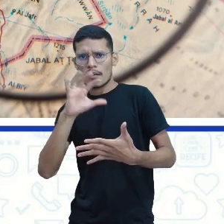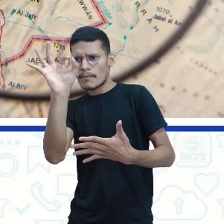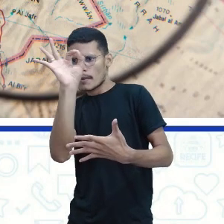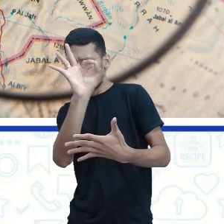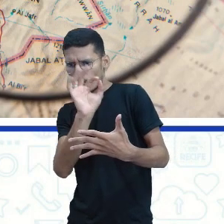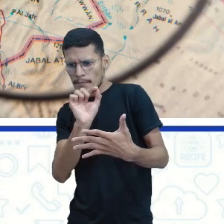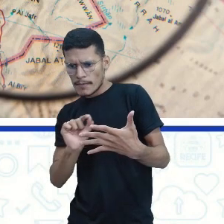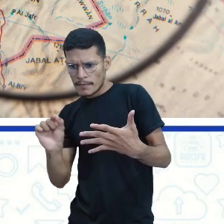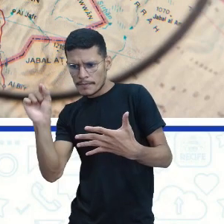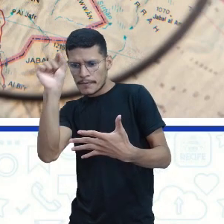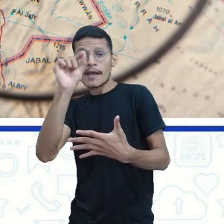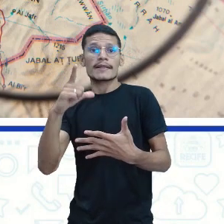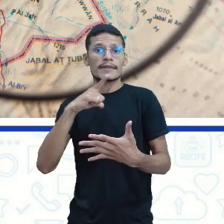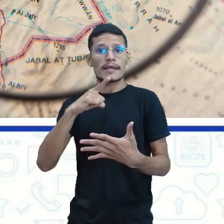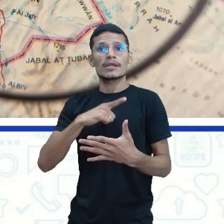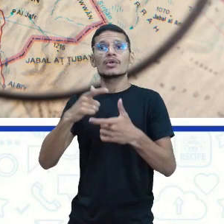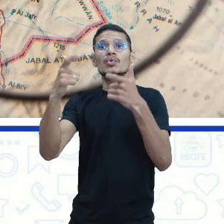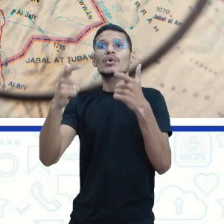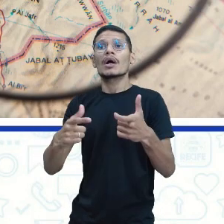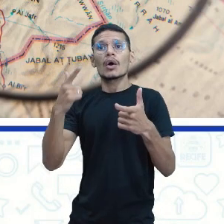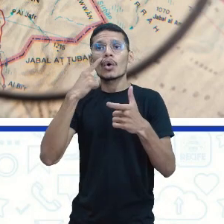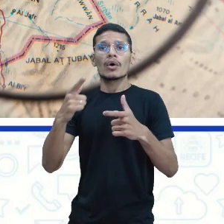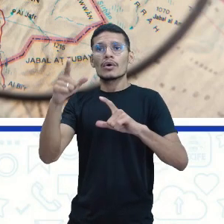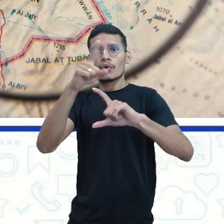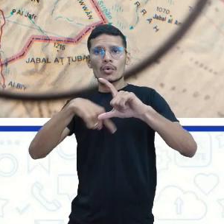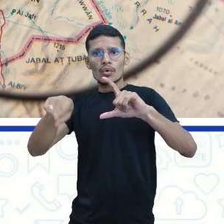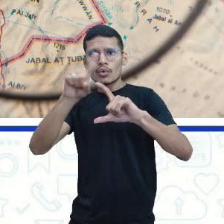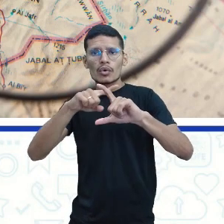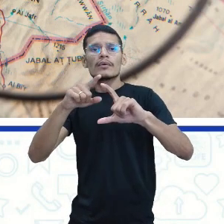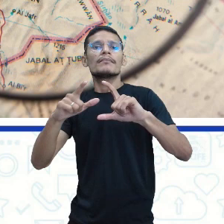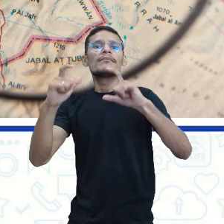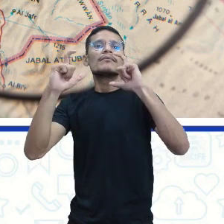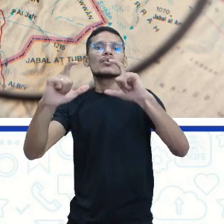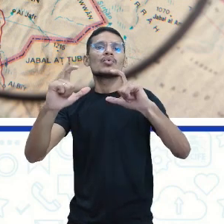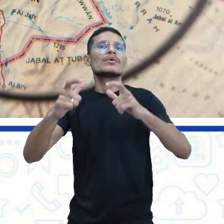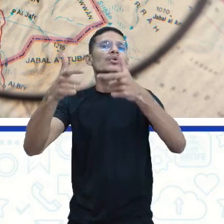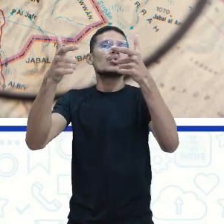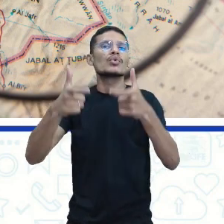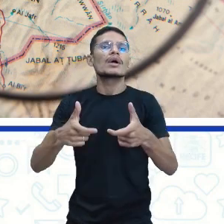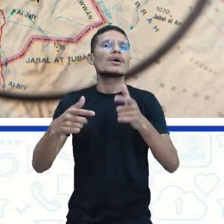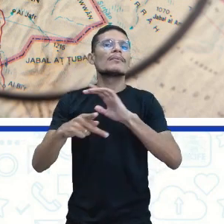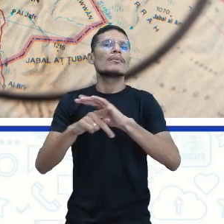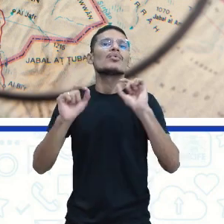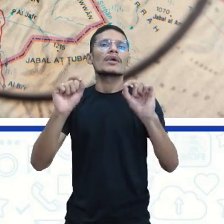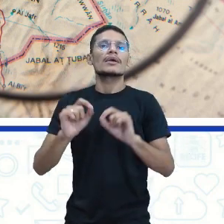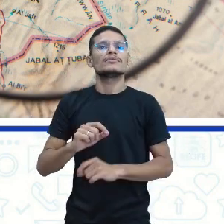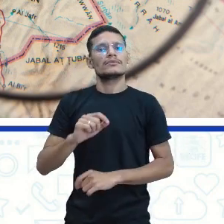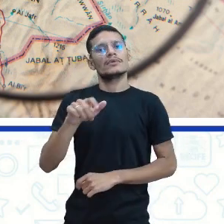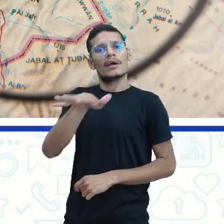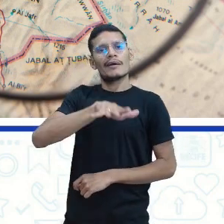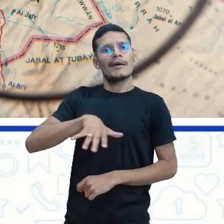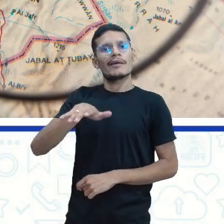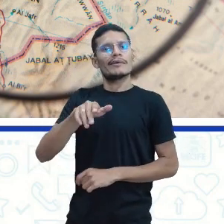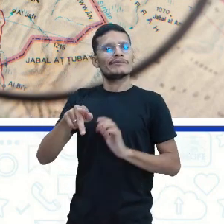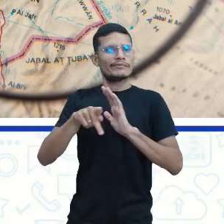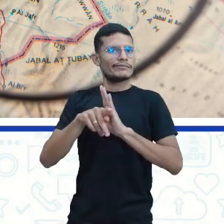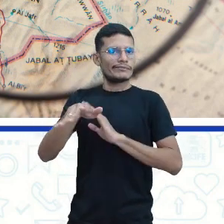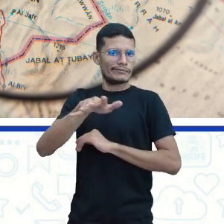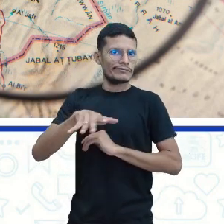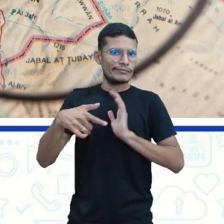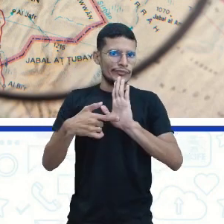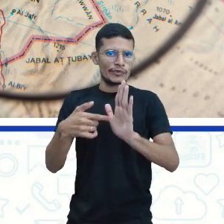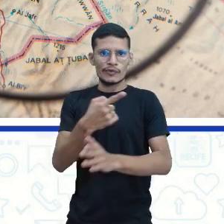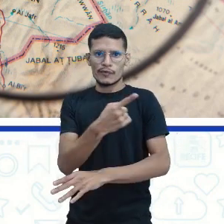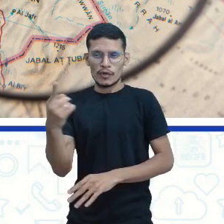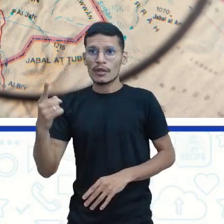gente tem a representação aqui. Veja que eu fiz um recortezinho basicamente mostrando qual o território que a gente está mostrando aqui nessa lupa, né? Então a gente